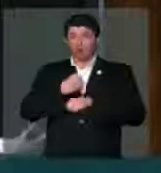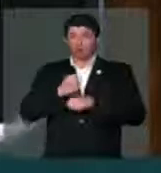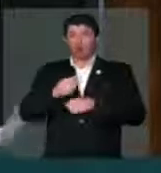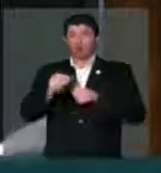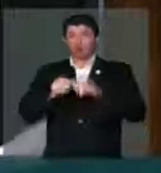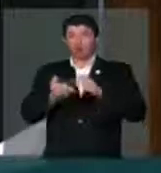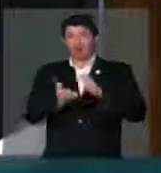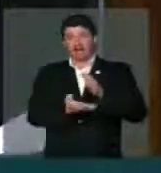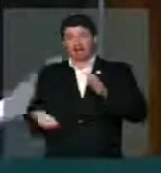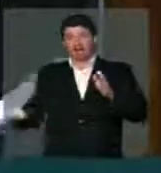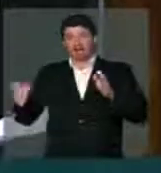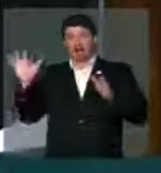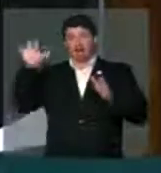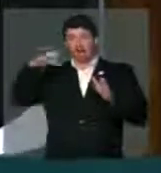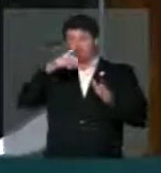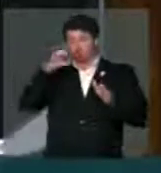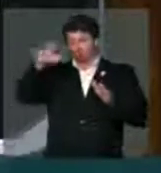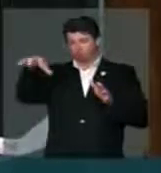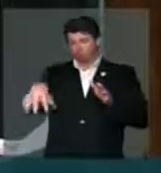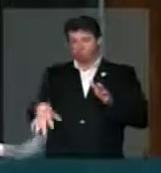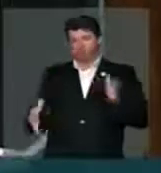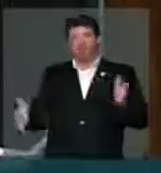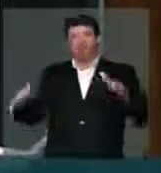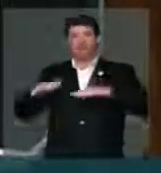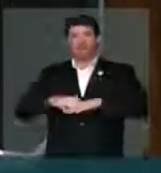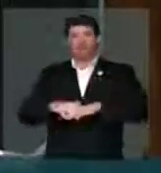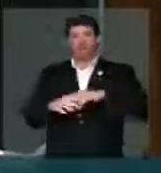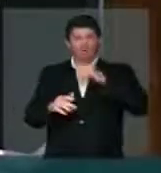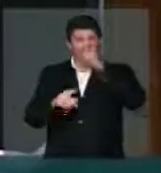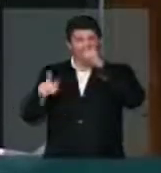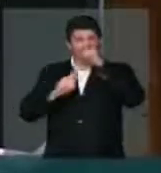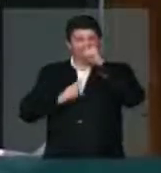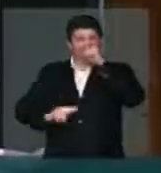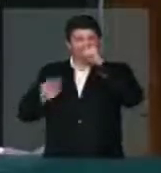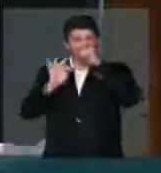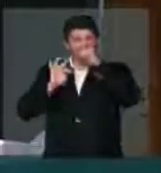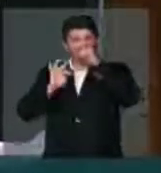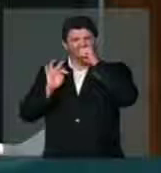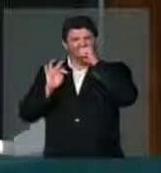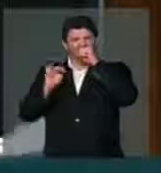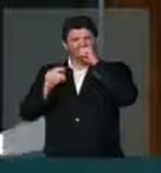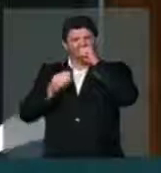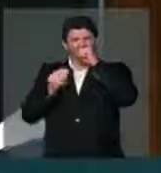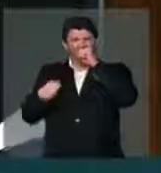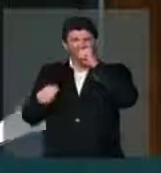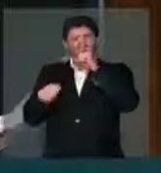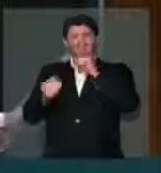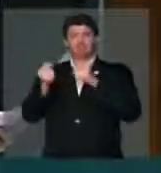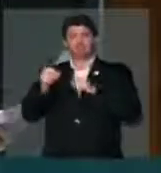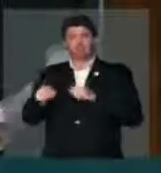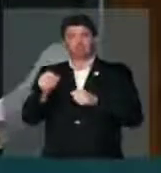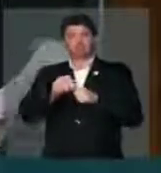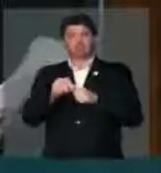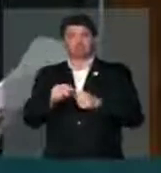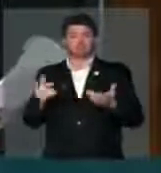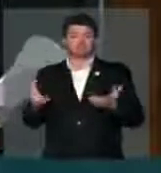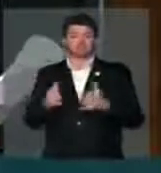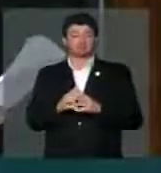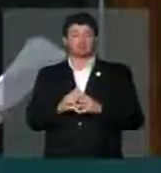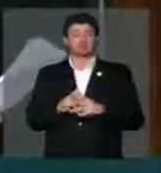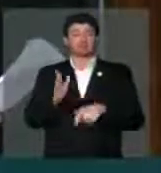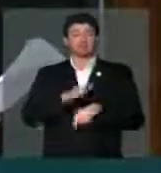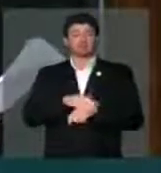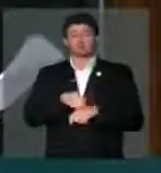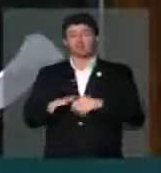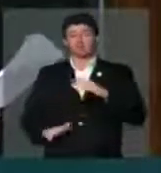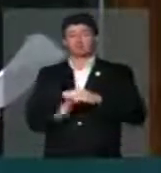aterros sanitários, mas o governo federal não destinou recursos para isso e ainda deu um tempo com relação a essa questão. A nossa